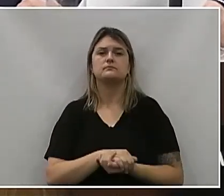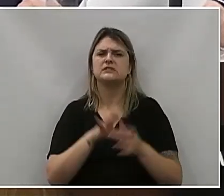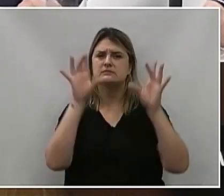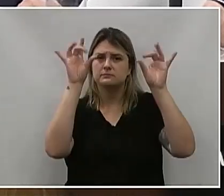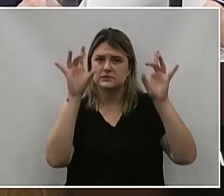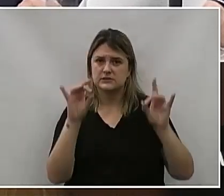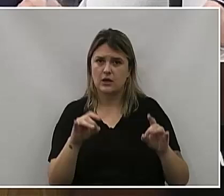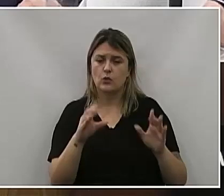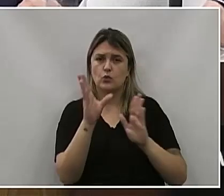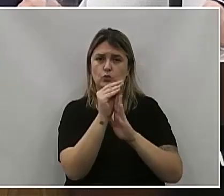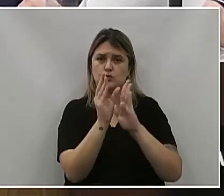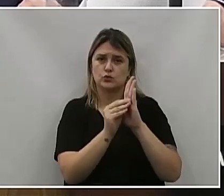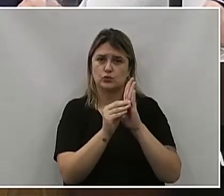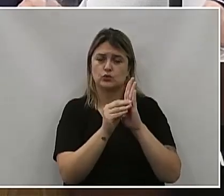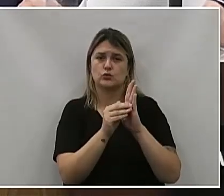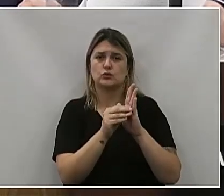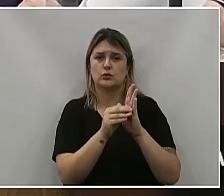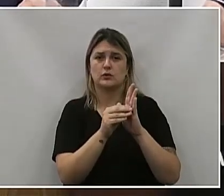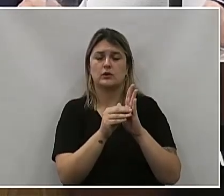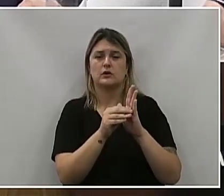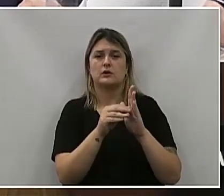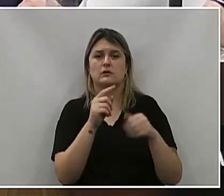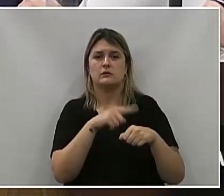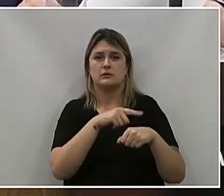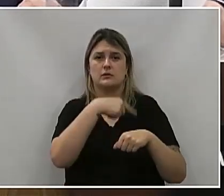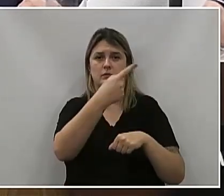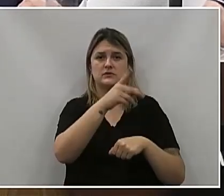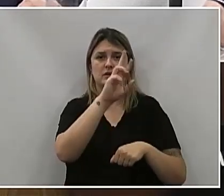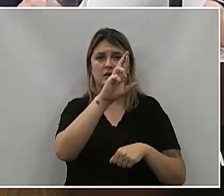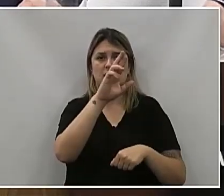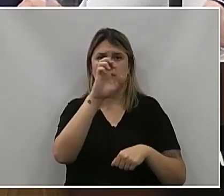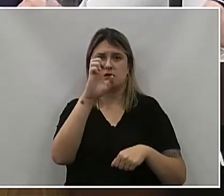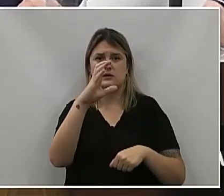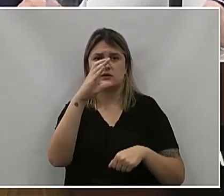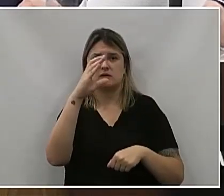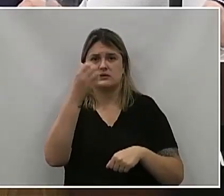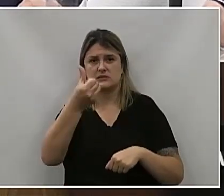Especialmente acerca da matéria presente no recurso extraordinário RE